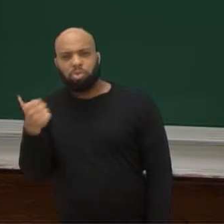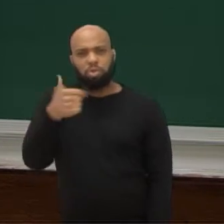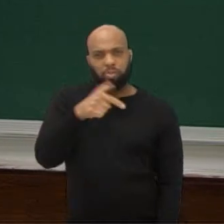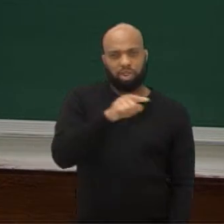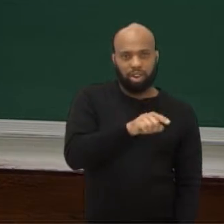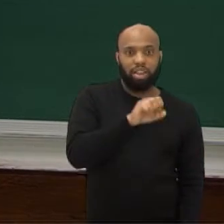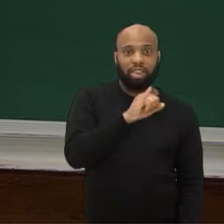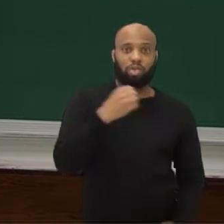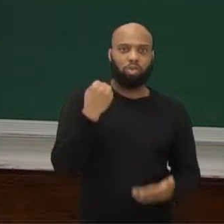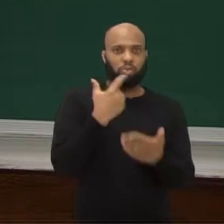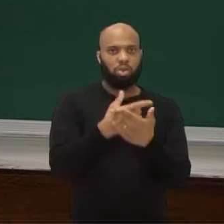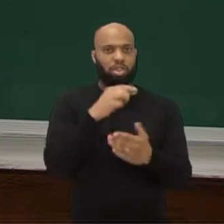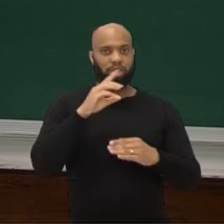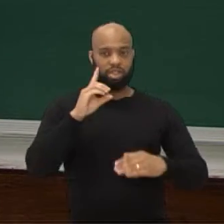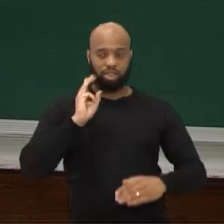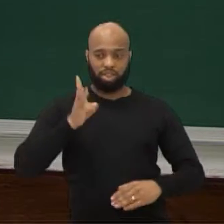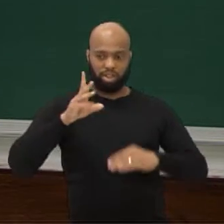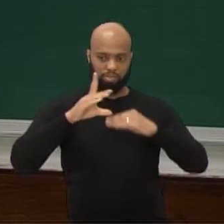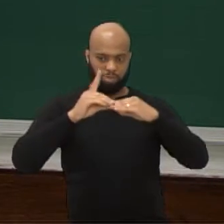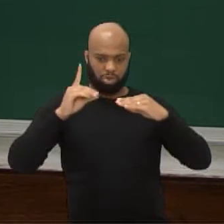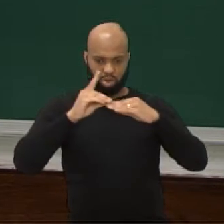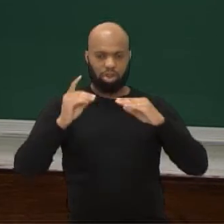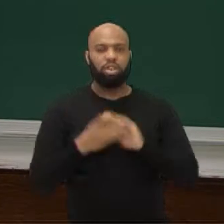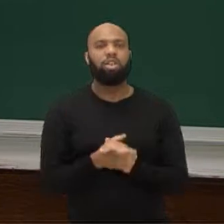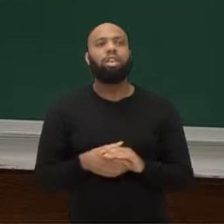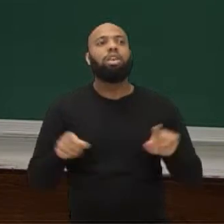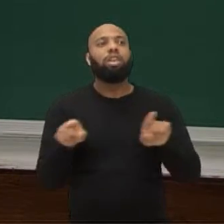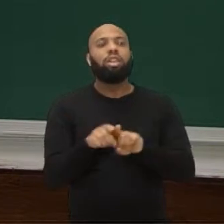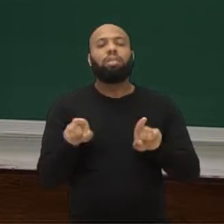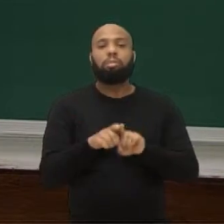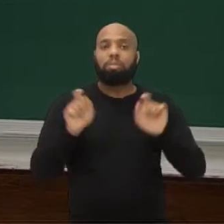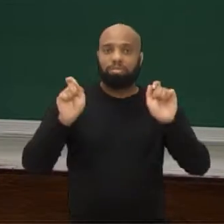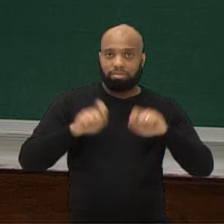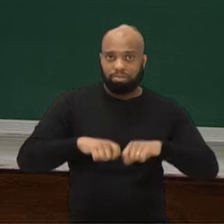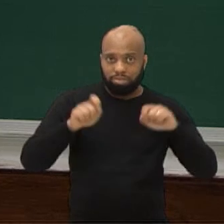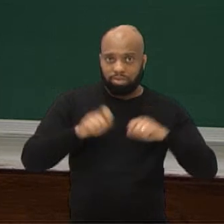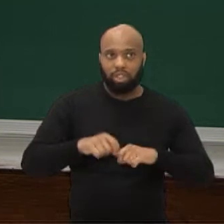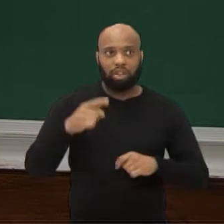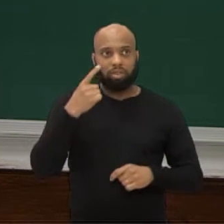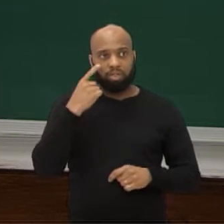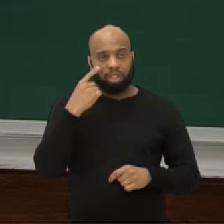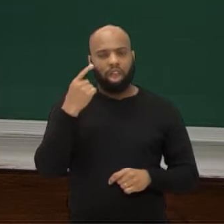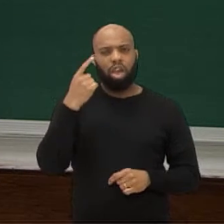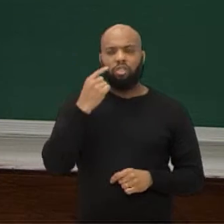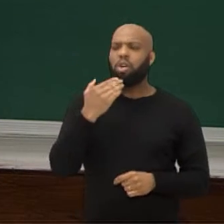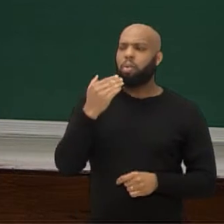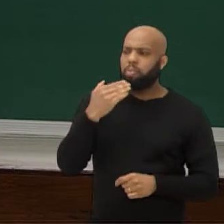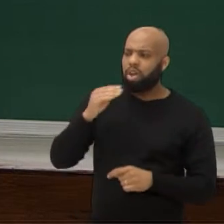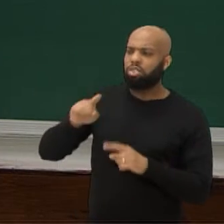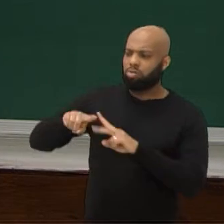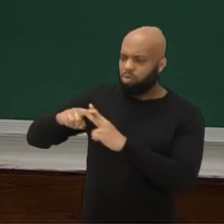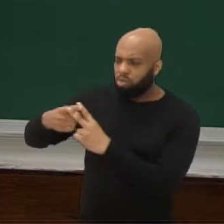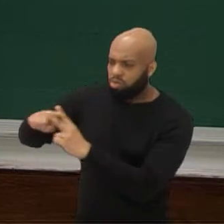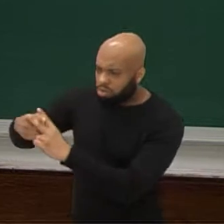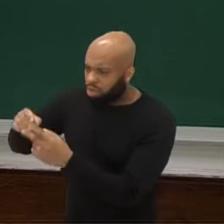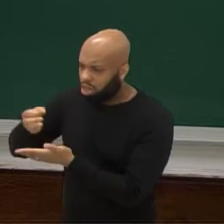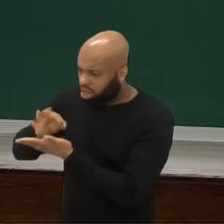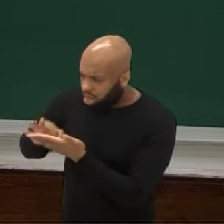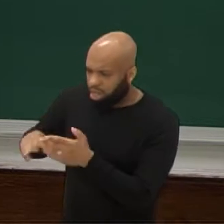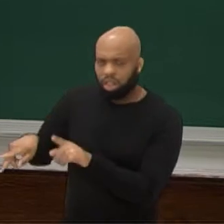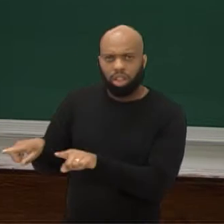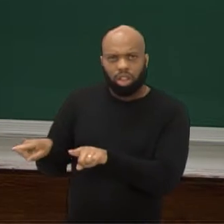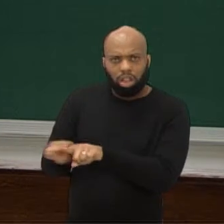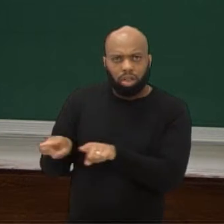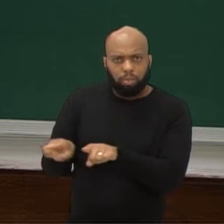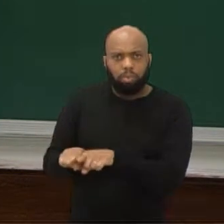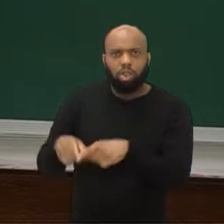de $3.000, ok? E ainda é possível recorrer dos valores cobrados pela Receita. Há decisões